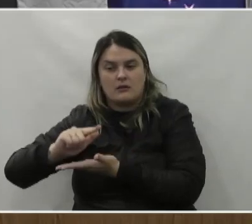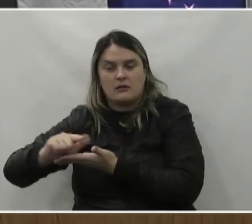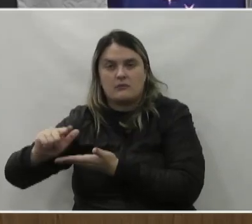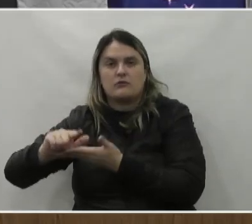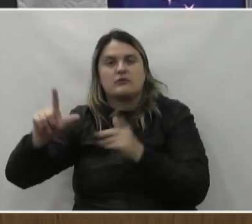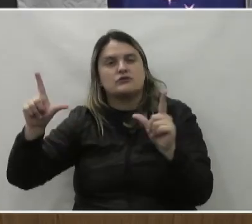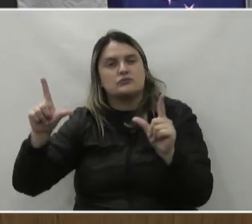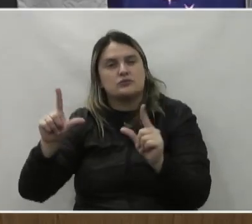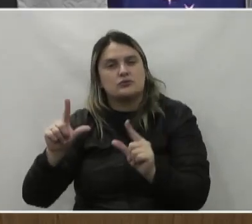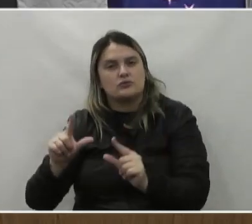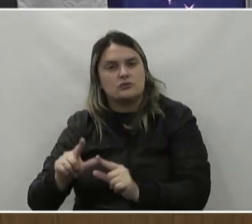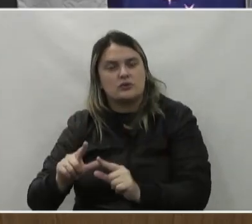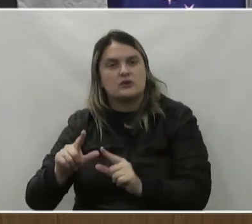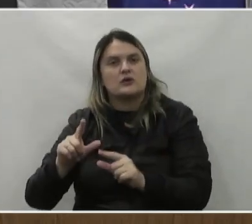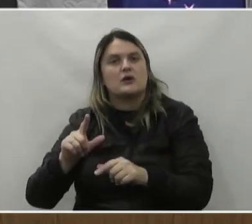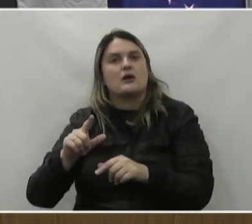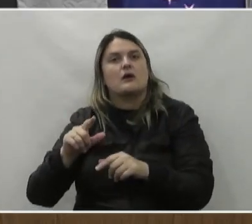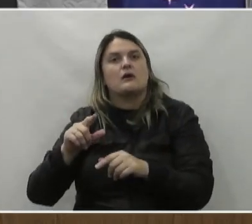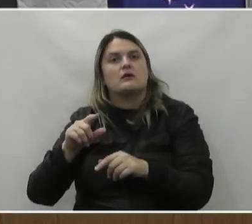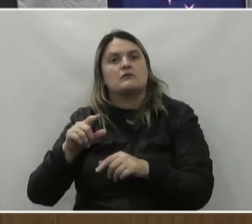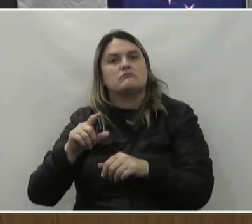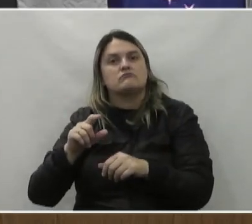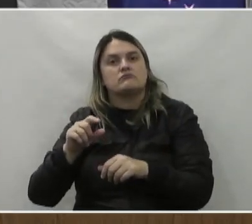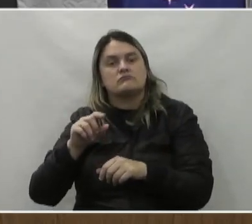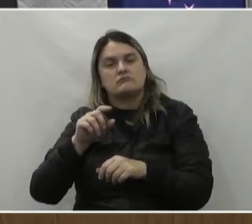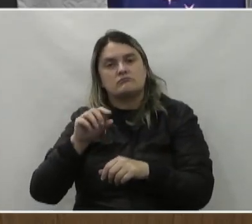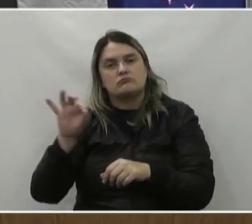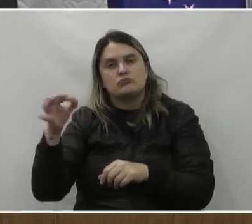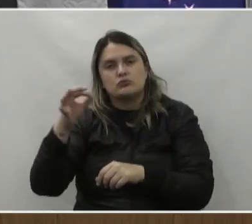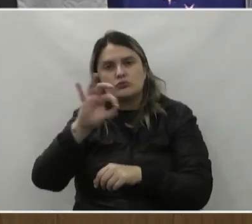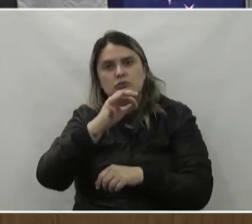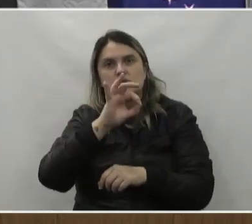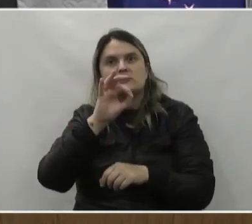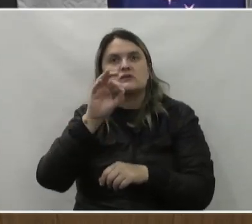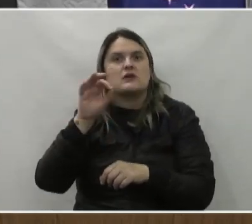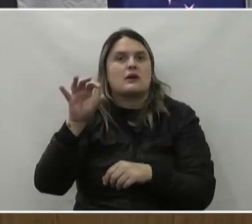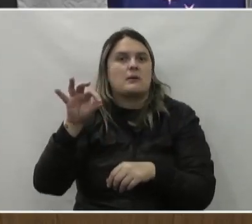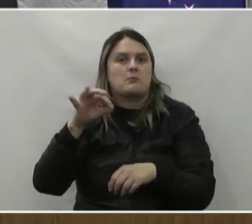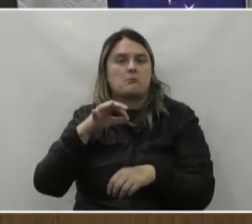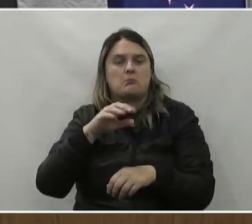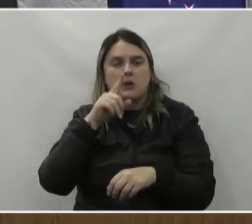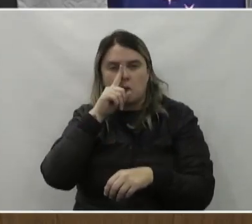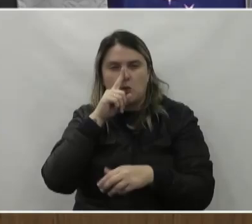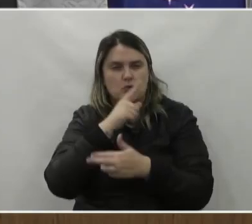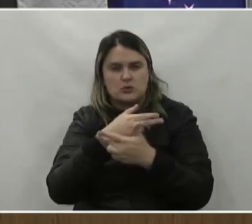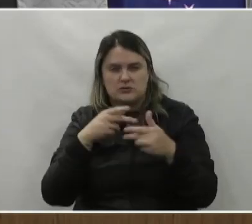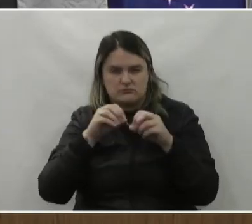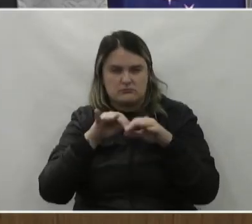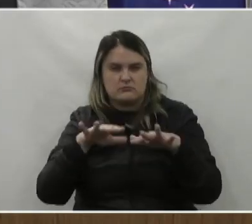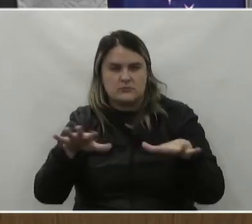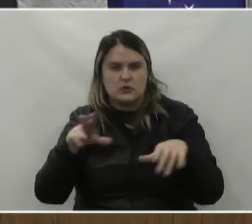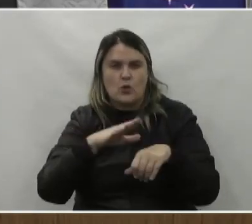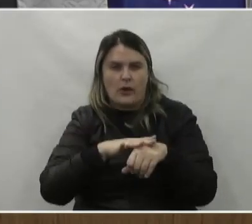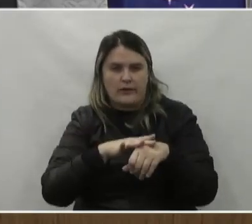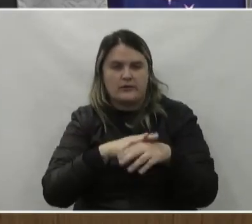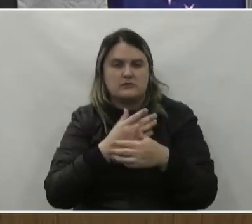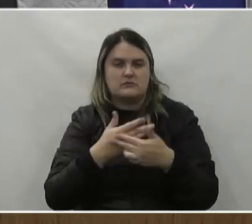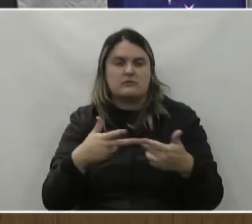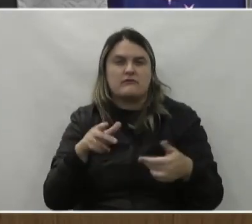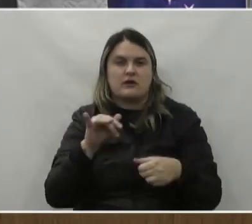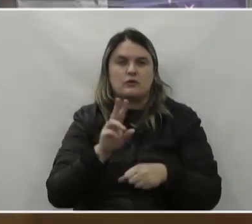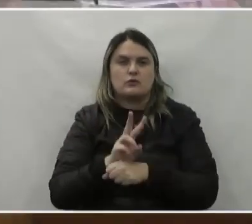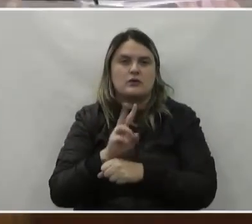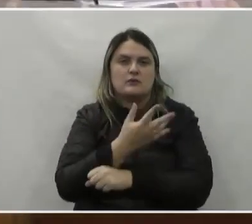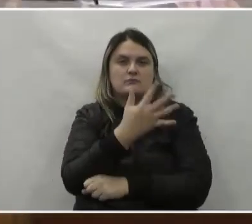reduzindo focos de proliferação de insetos e contribuindo para a saúde pública e a preservação do meio ambiente.